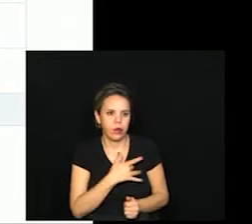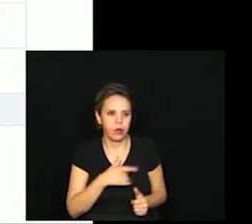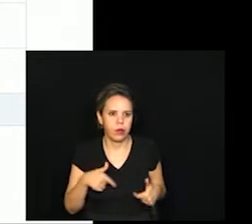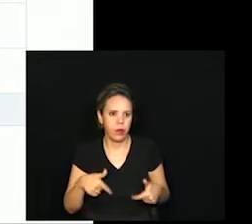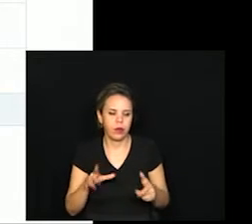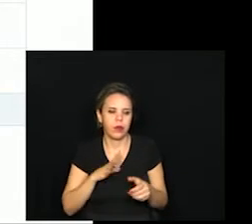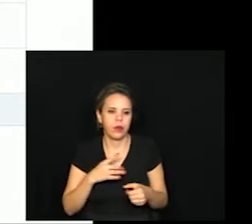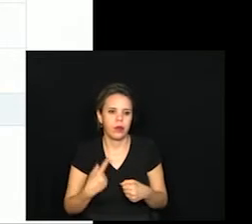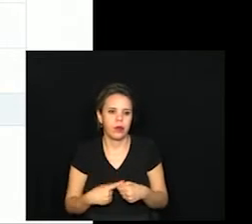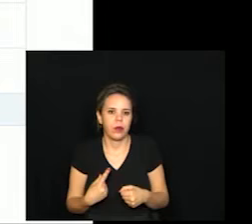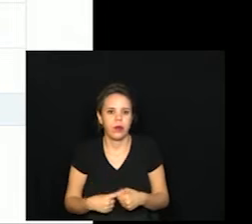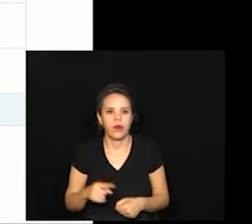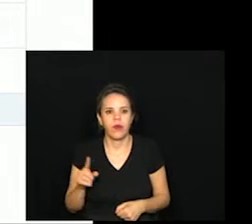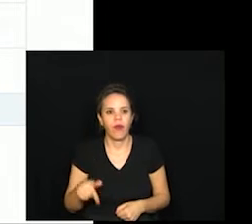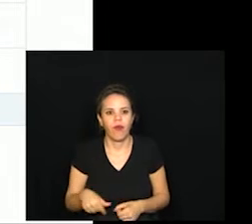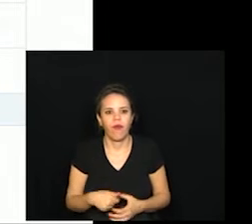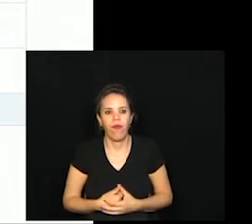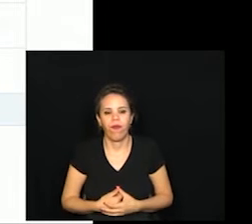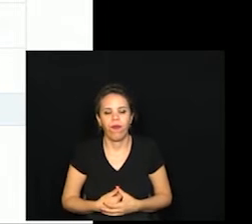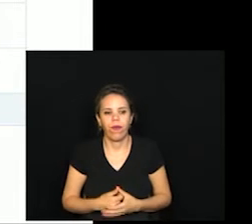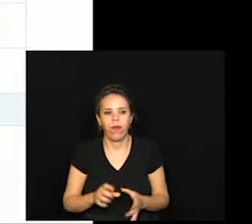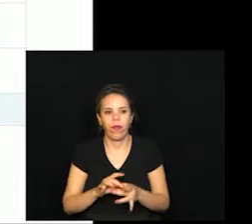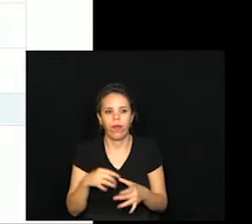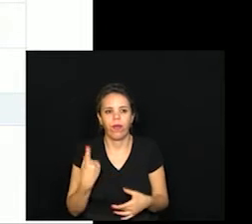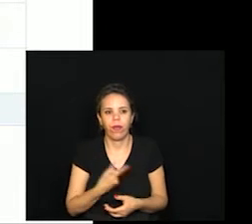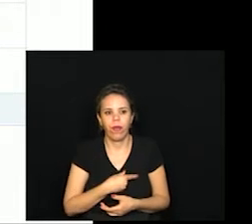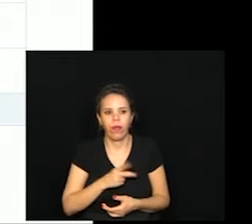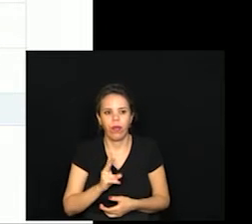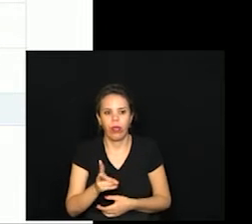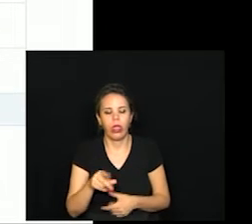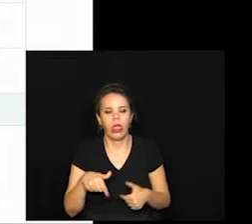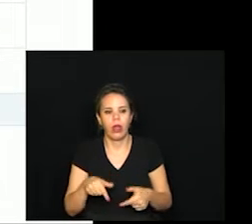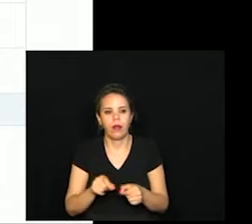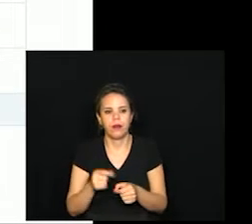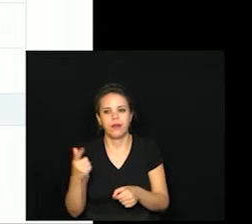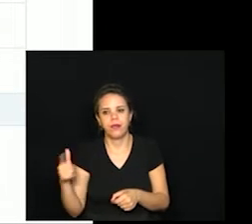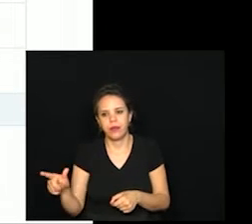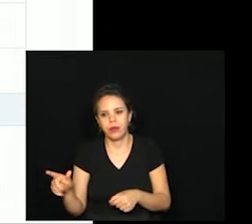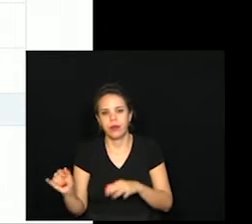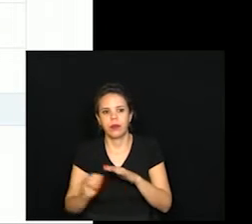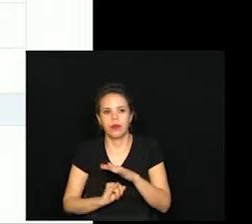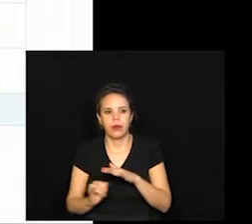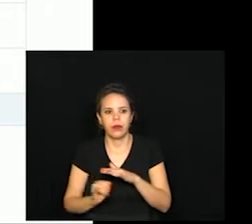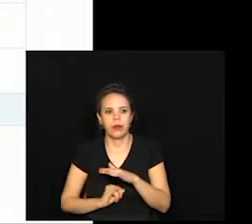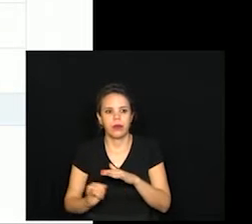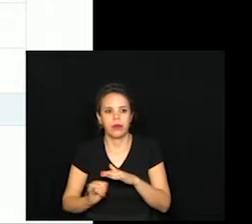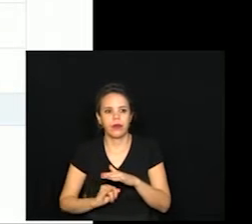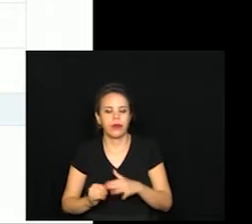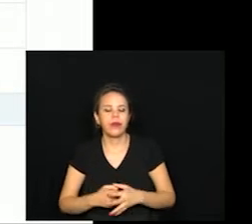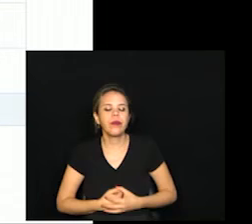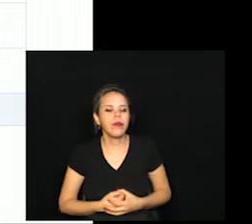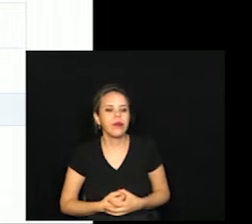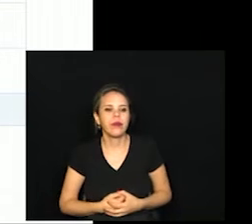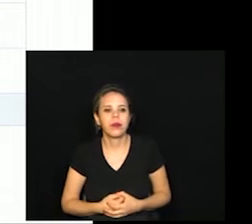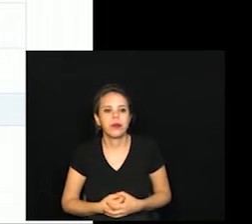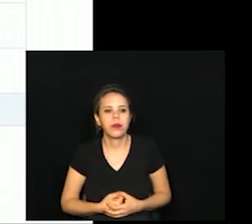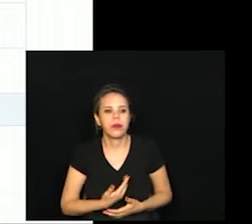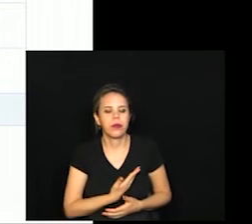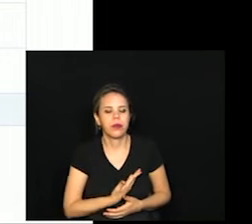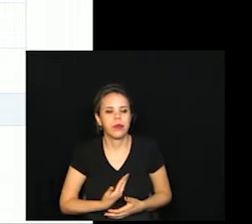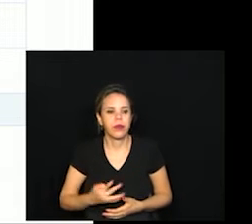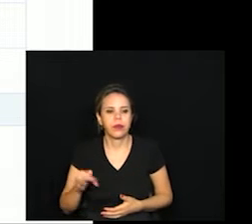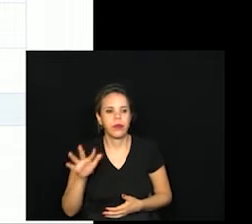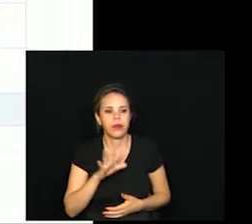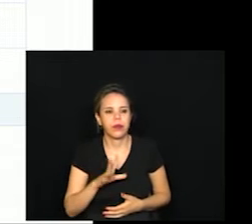do município, essa comissão permite que a gente acompanhe ações de outras instituições, seja relacionado ao governo